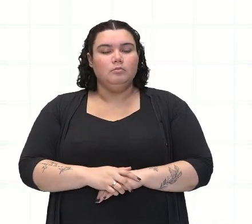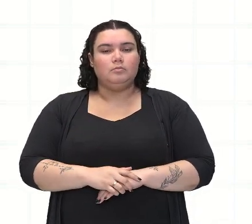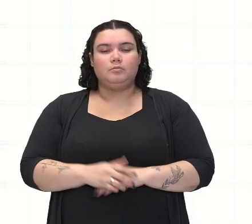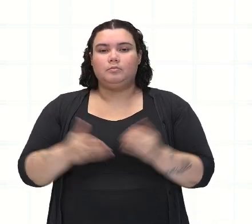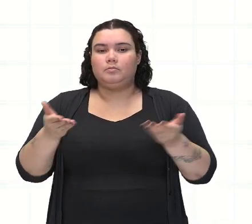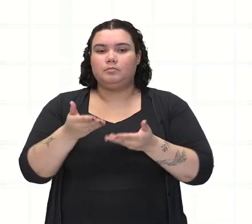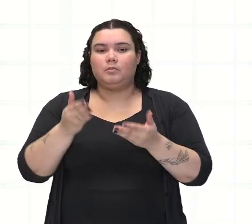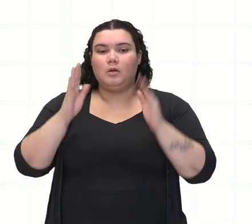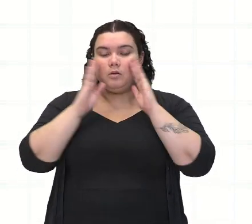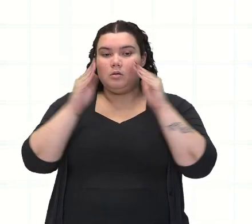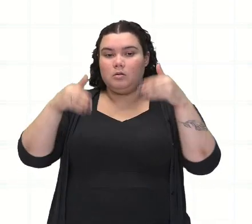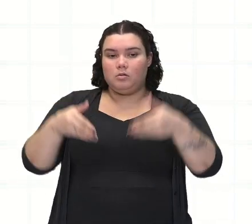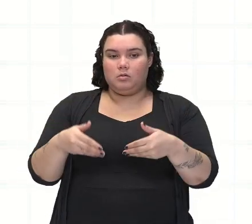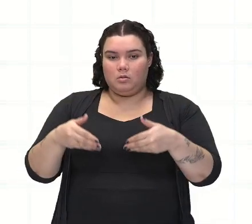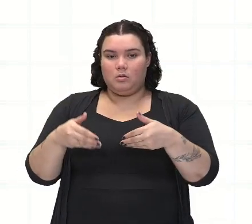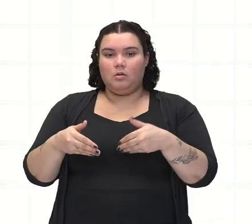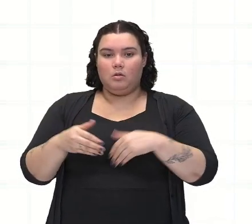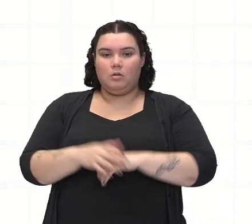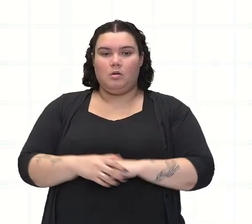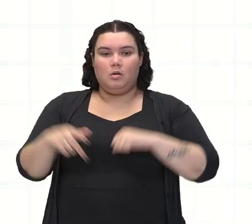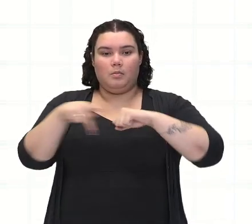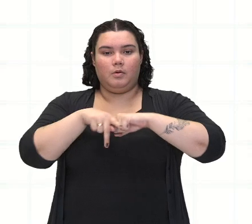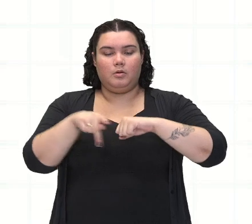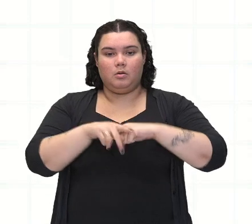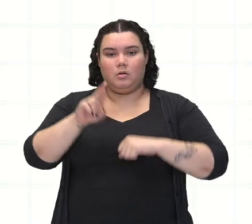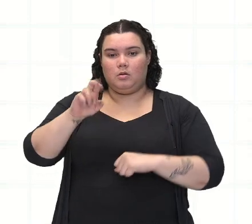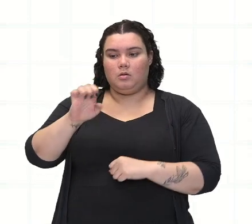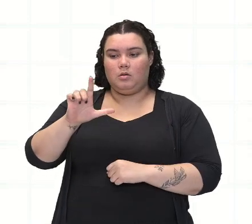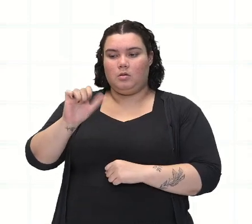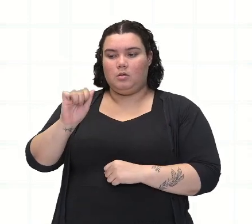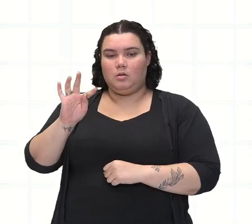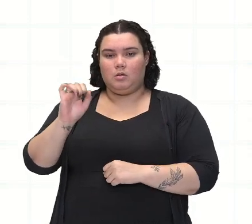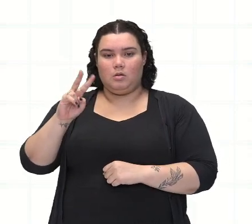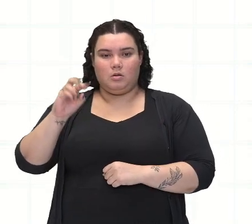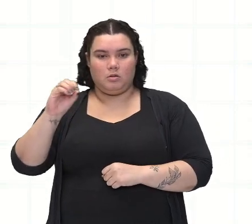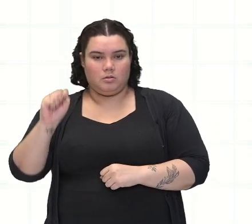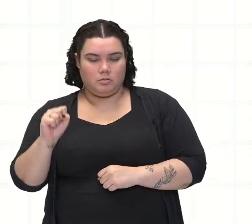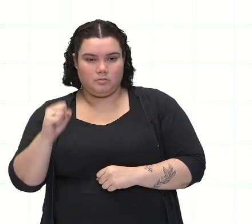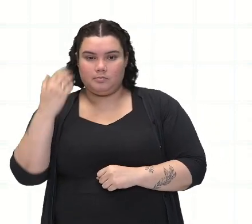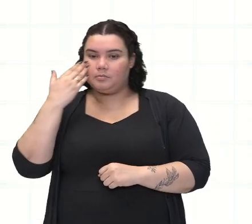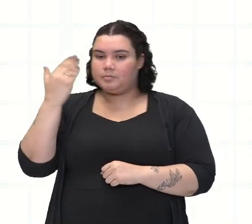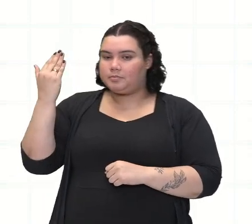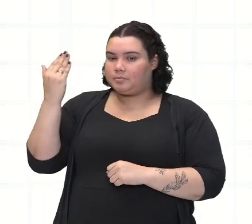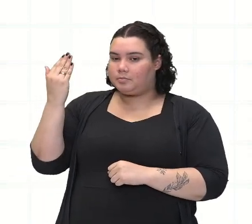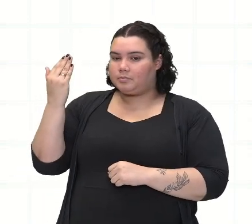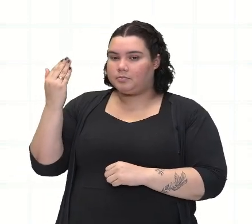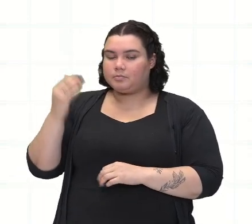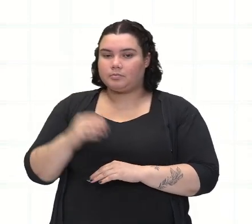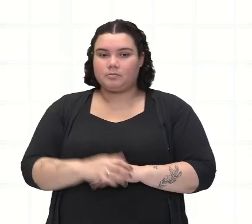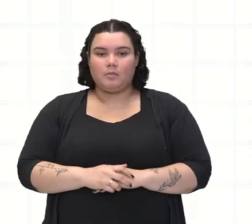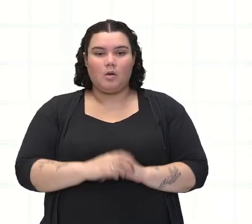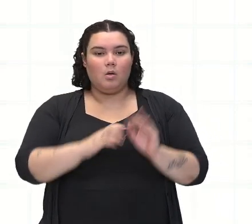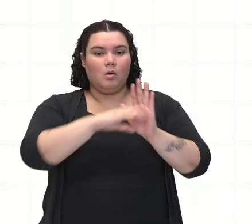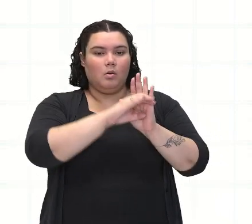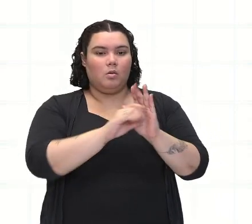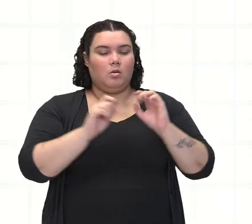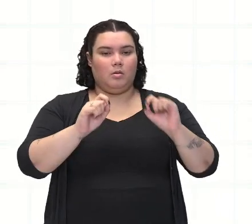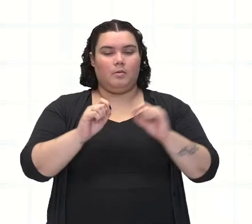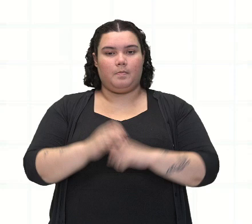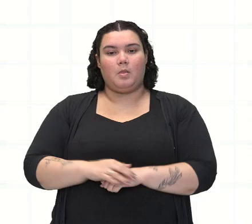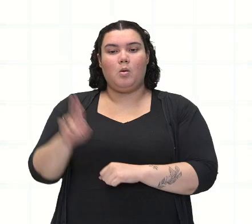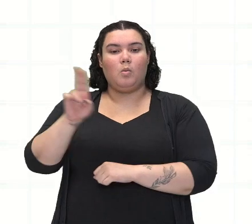vamos especificar os pronomes relativos o qual, a qual, os quais, as quais. O conceito